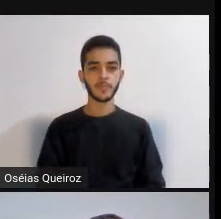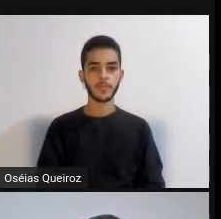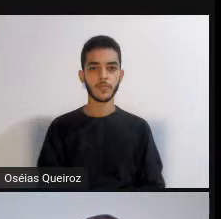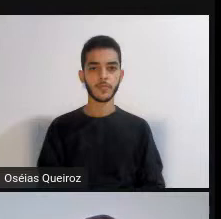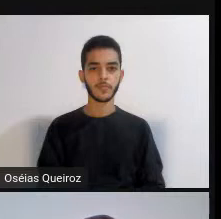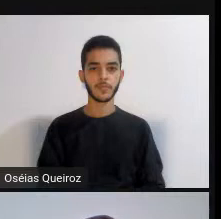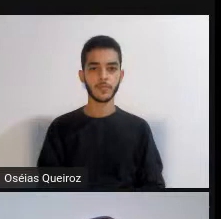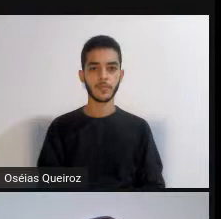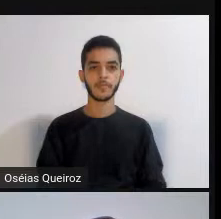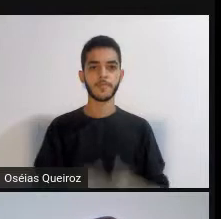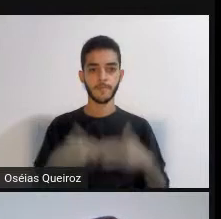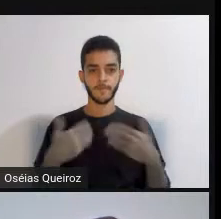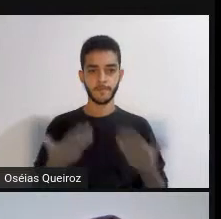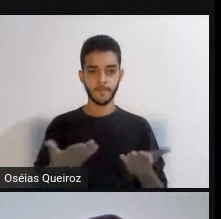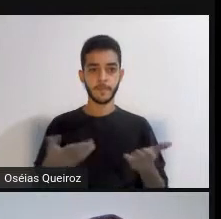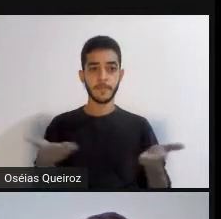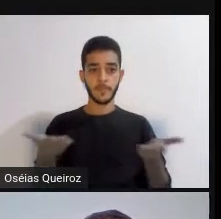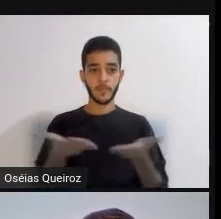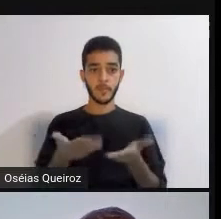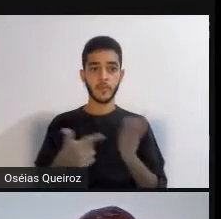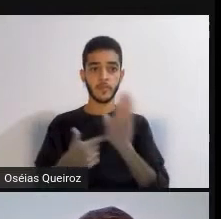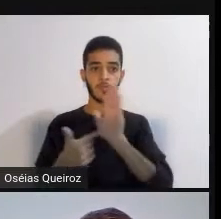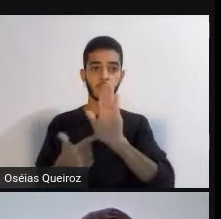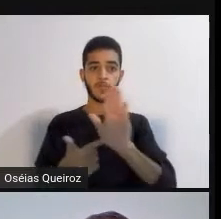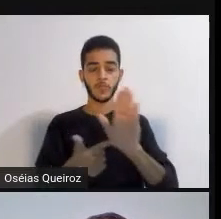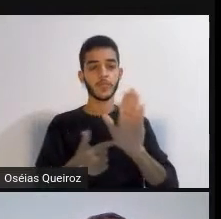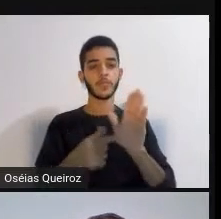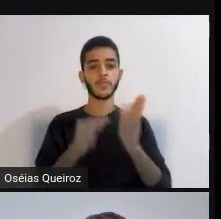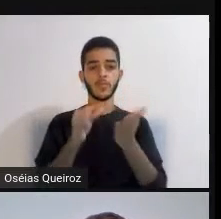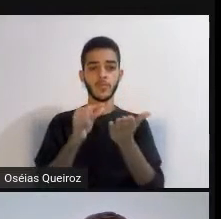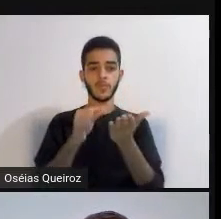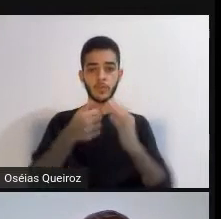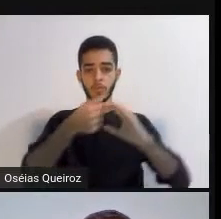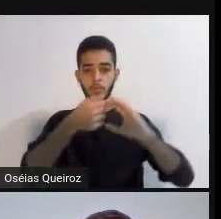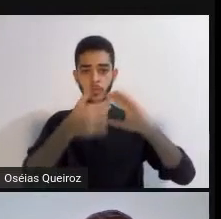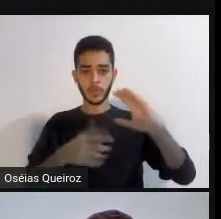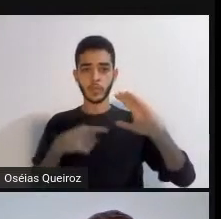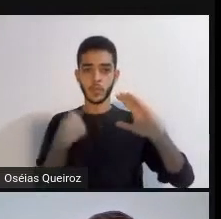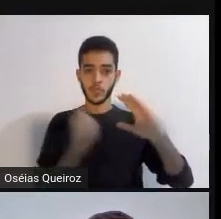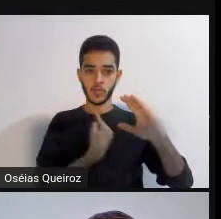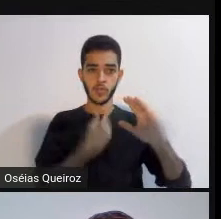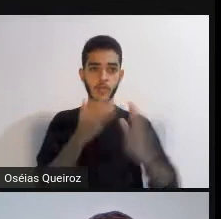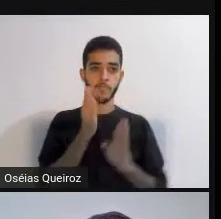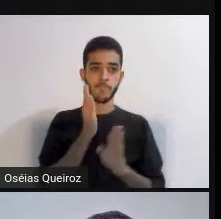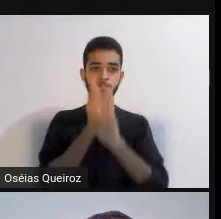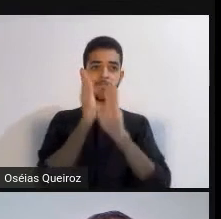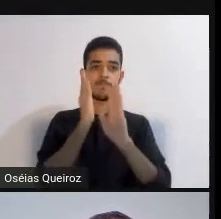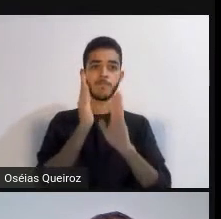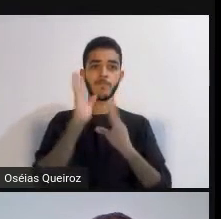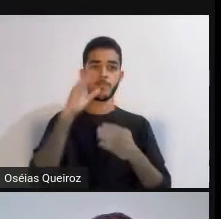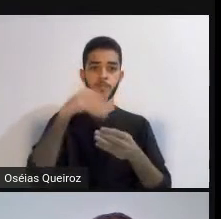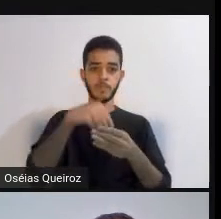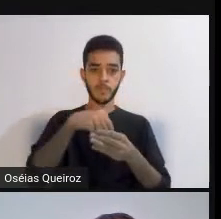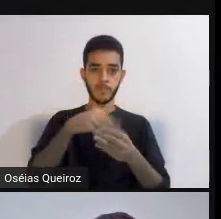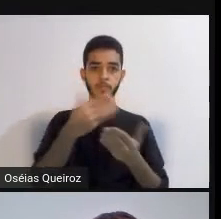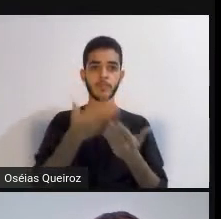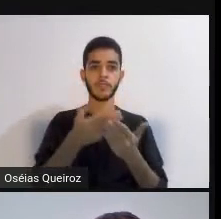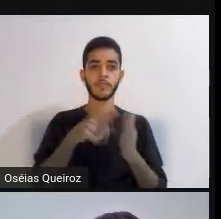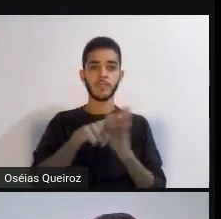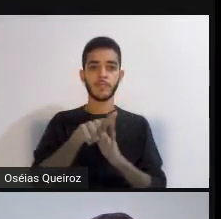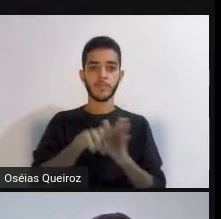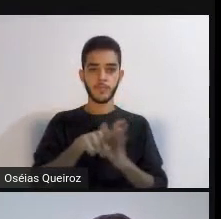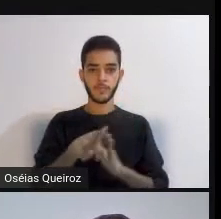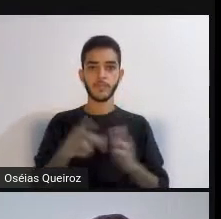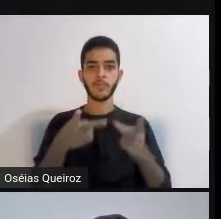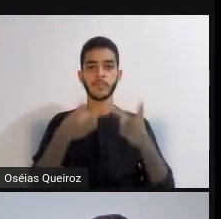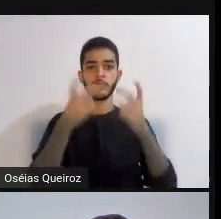Então, aqui nós trazemos alguns dos itens que foram identificados no nosso estudo. Então, nós podemos ver